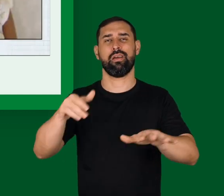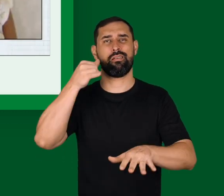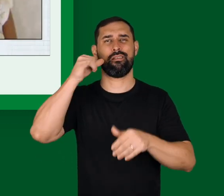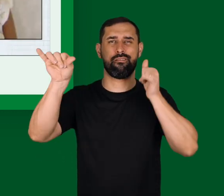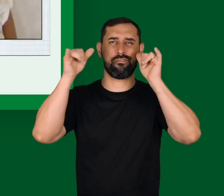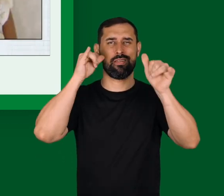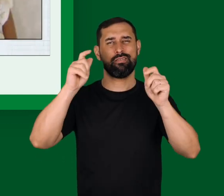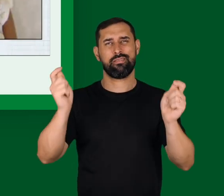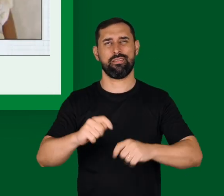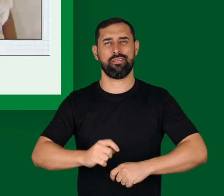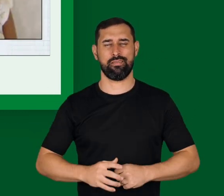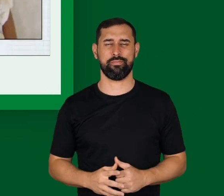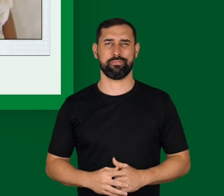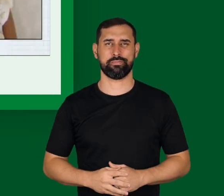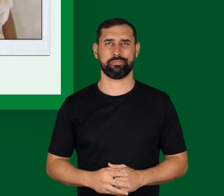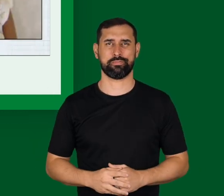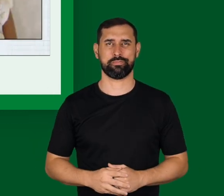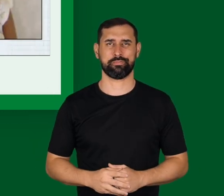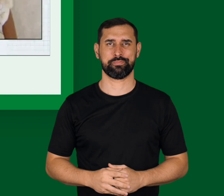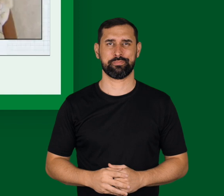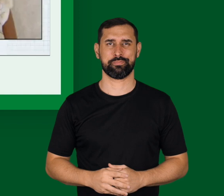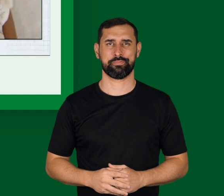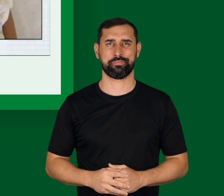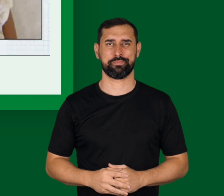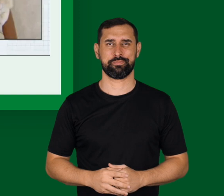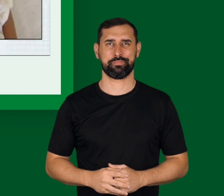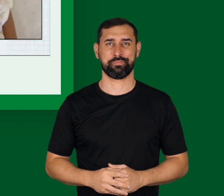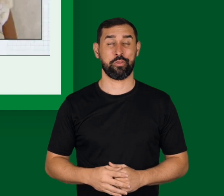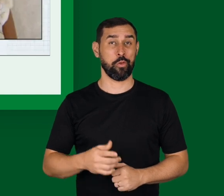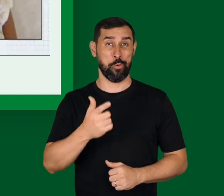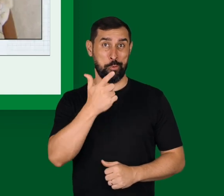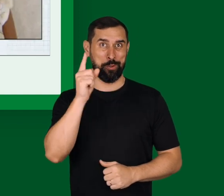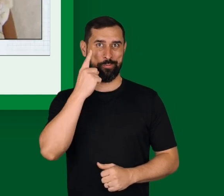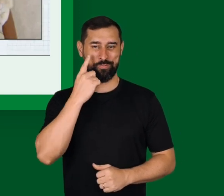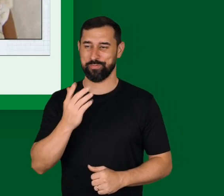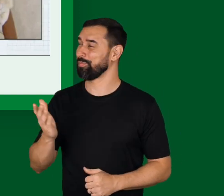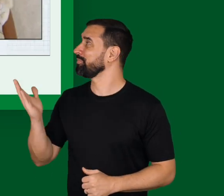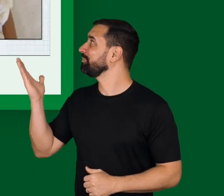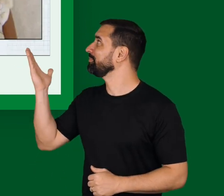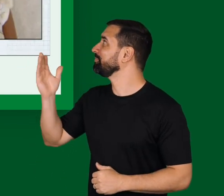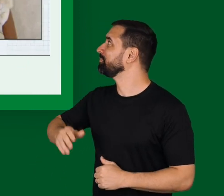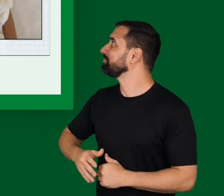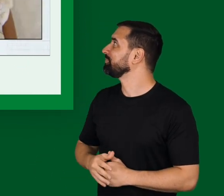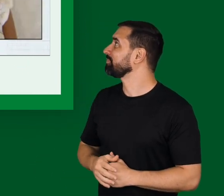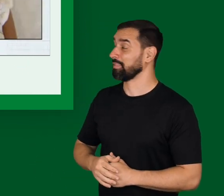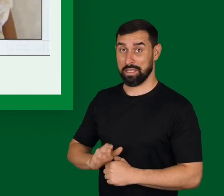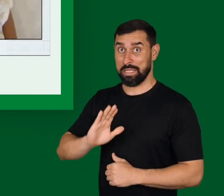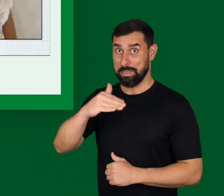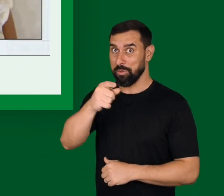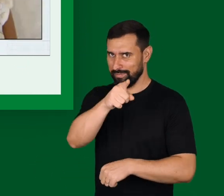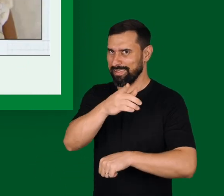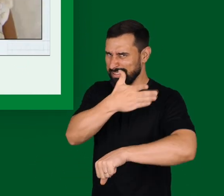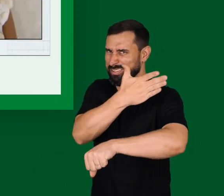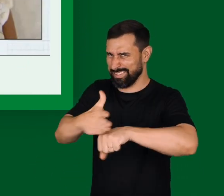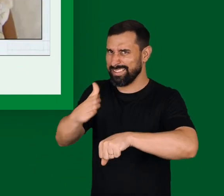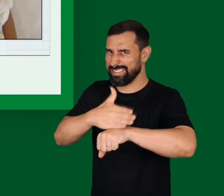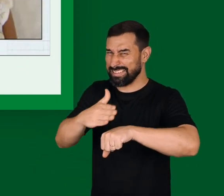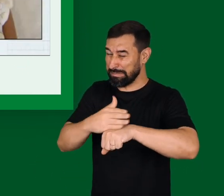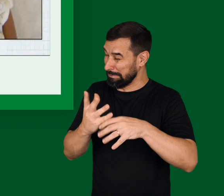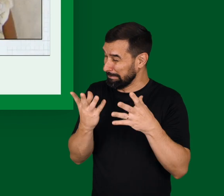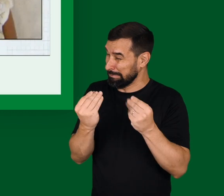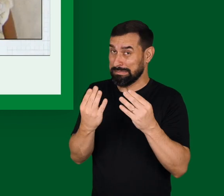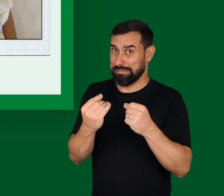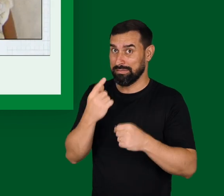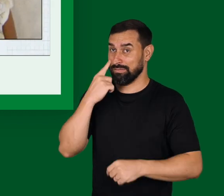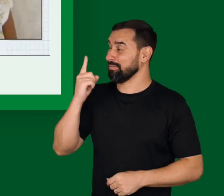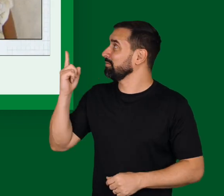Então, na criança, né, lembrando que então que a posição, né, ó, tá vendo? Vocês vão treinar